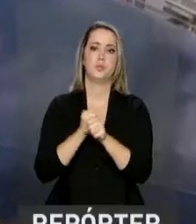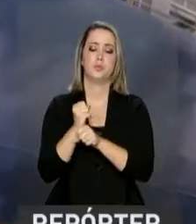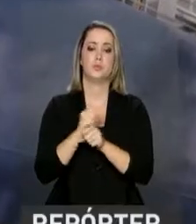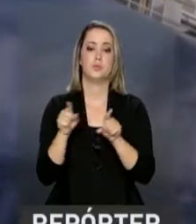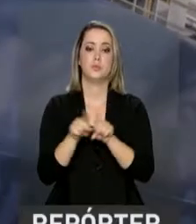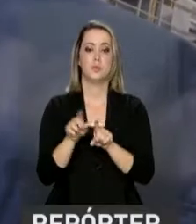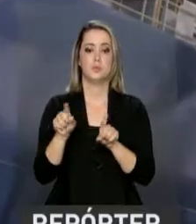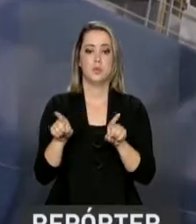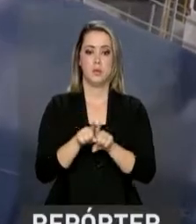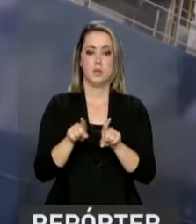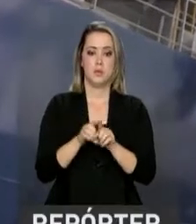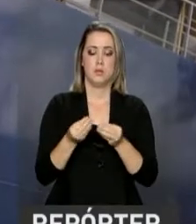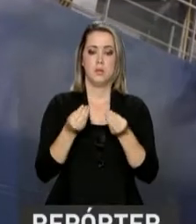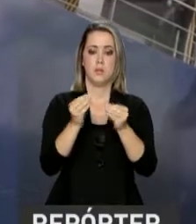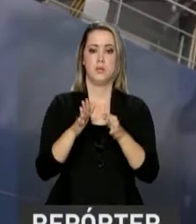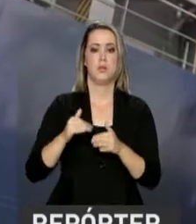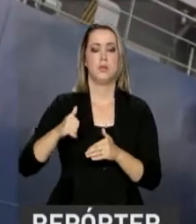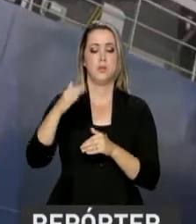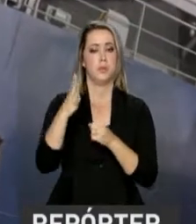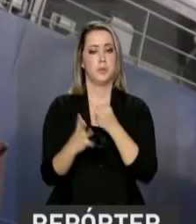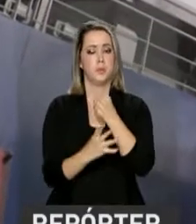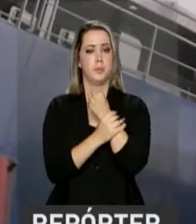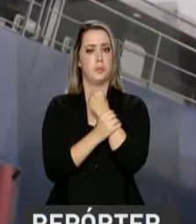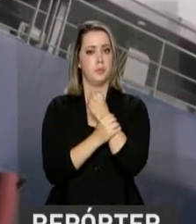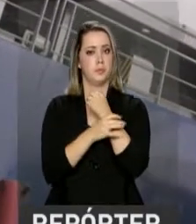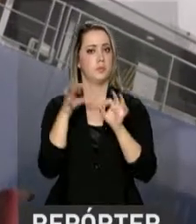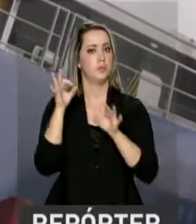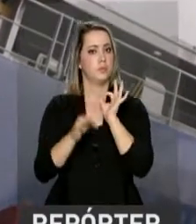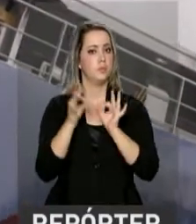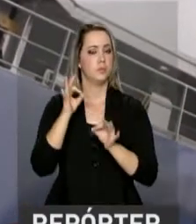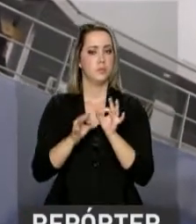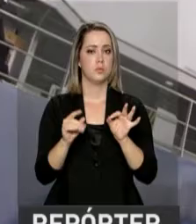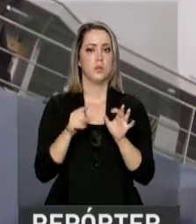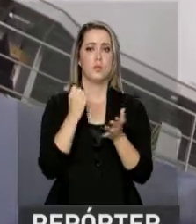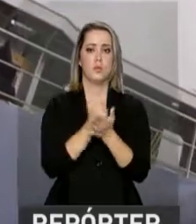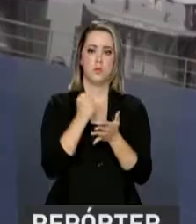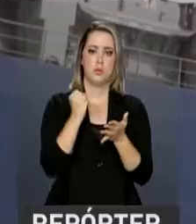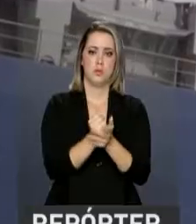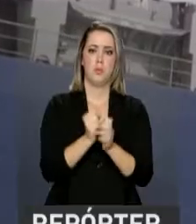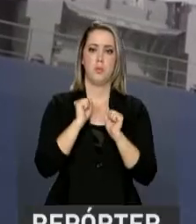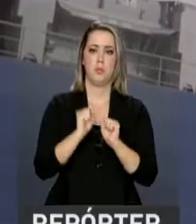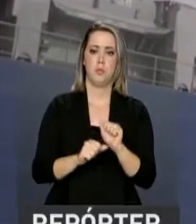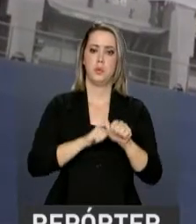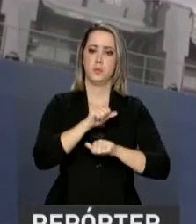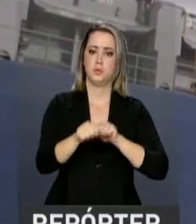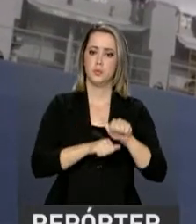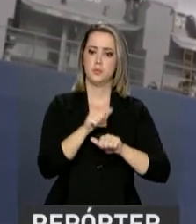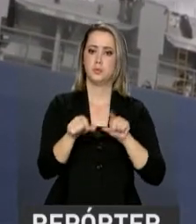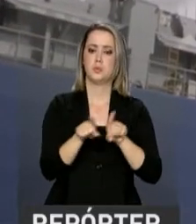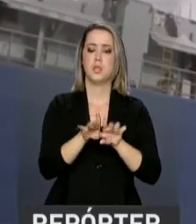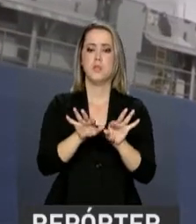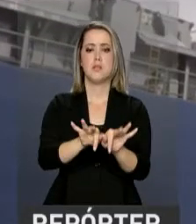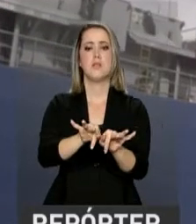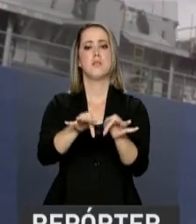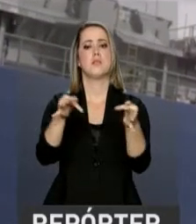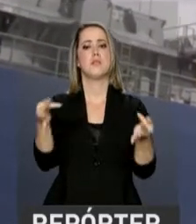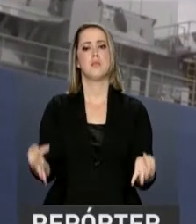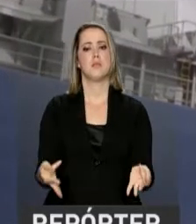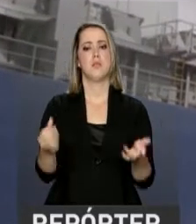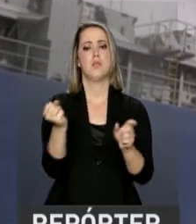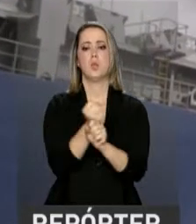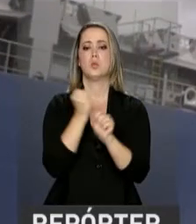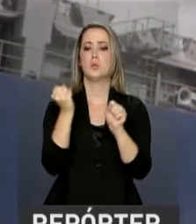anos. Também dão mais segurança jurídica para que esses contratos sejam renovados e desburocratizam procedimentos